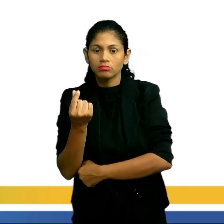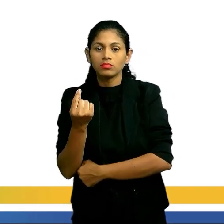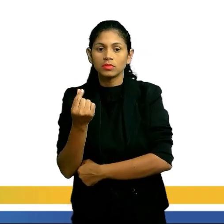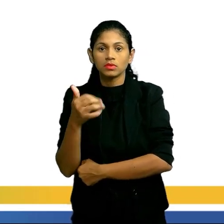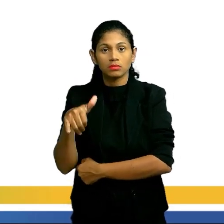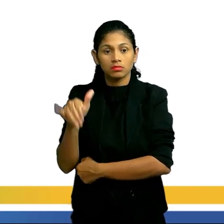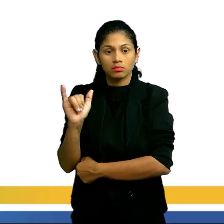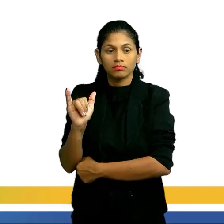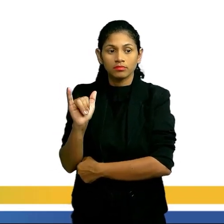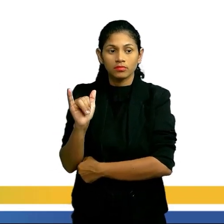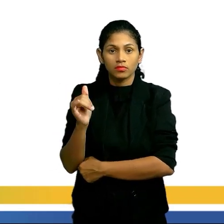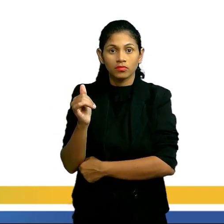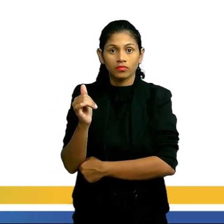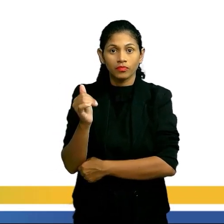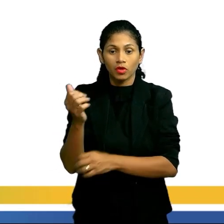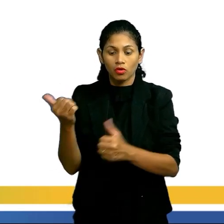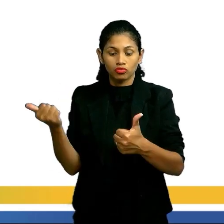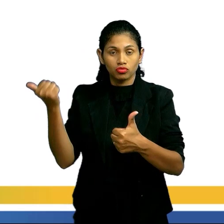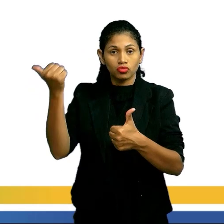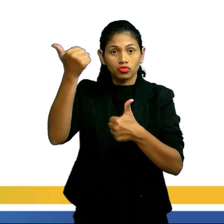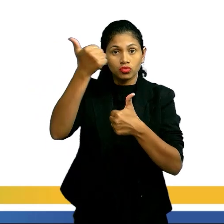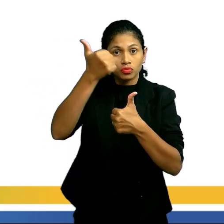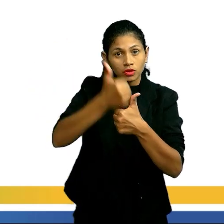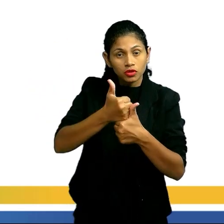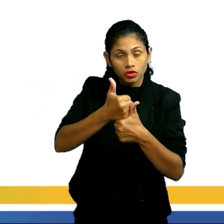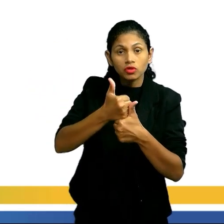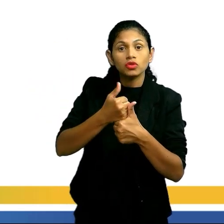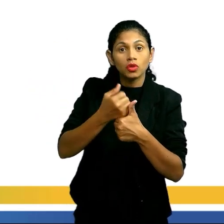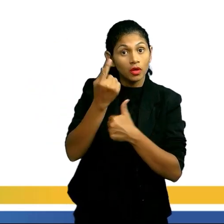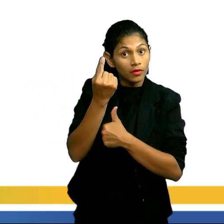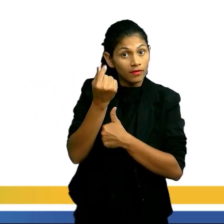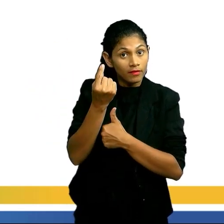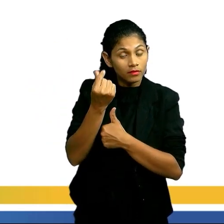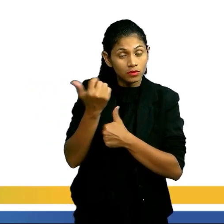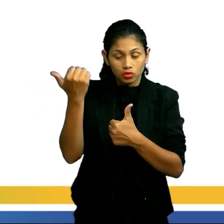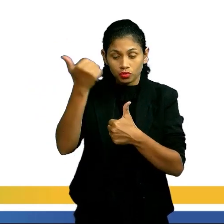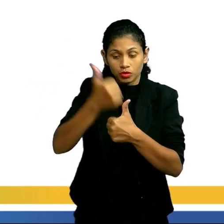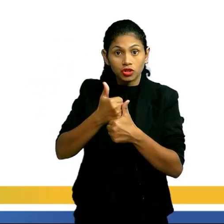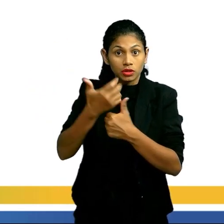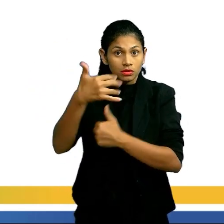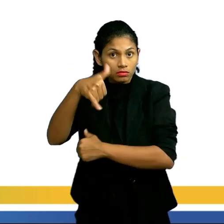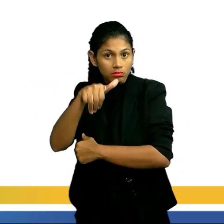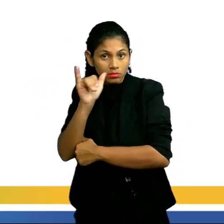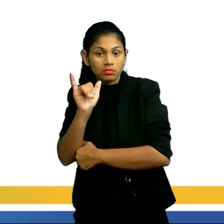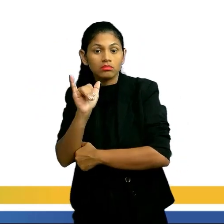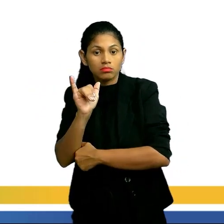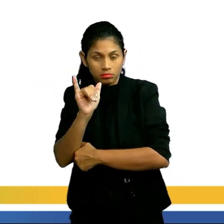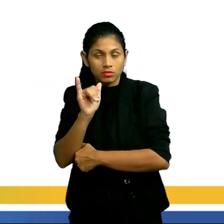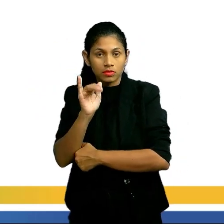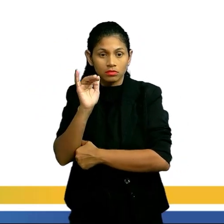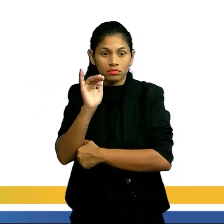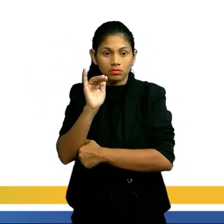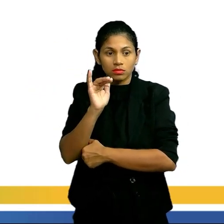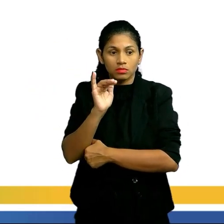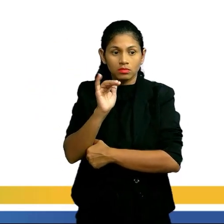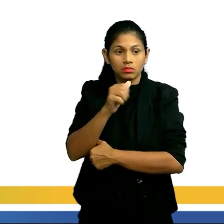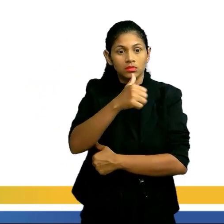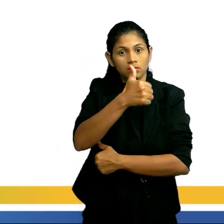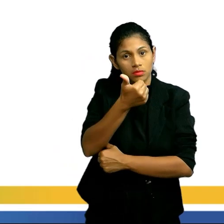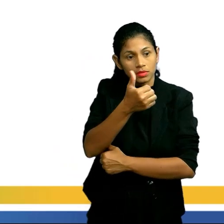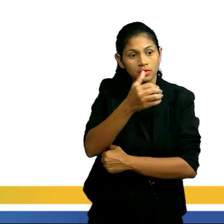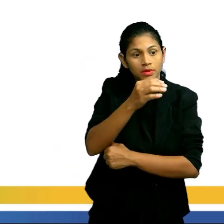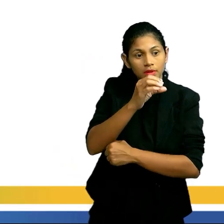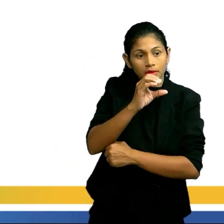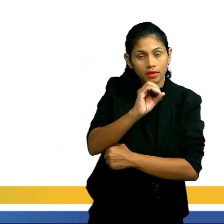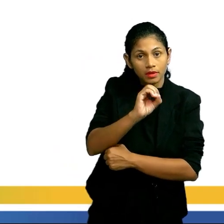Y. Ok? Porque eu vou saber que se Y é igual a 10.000, então 10.000 é igual